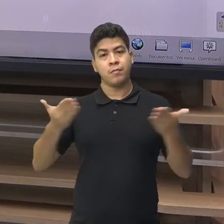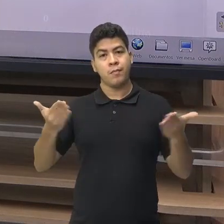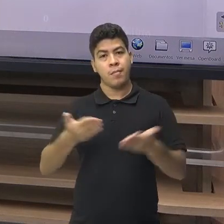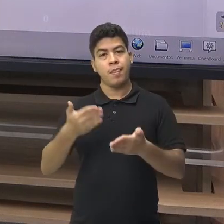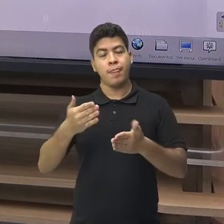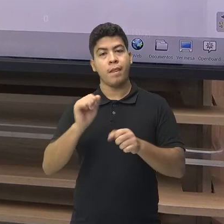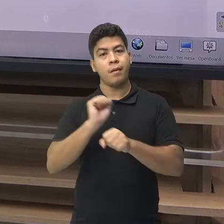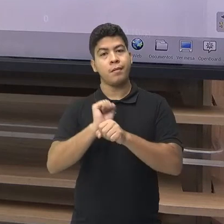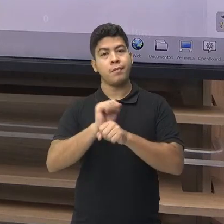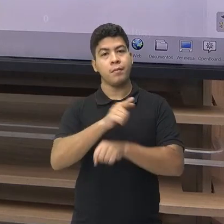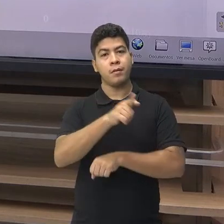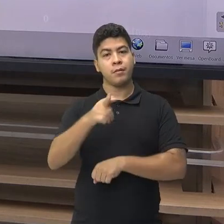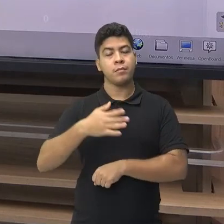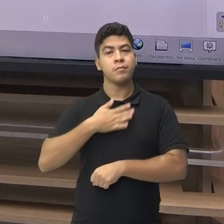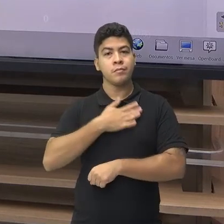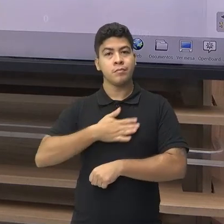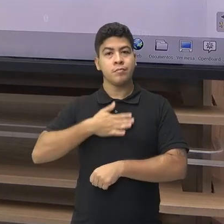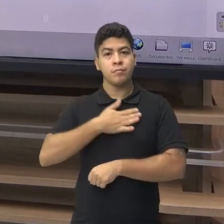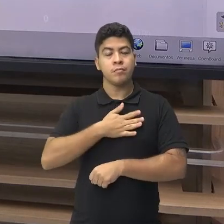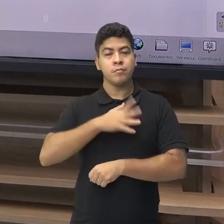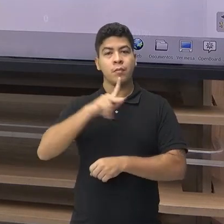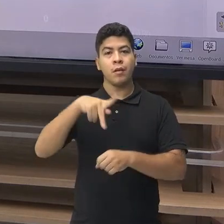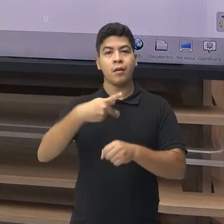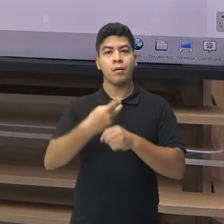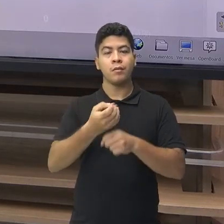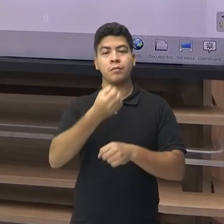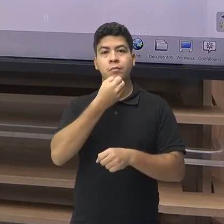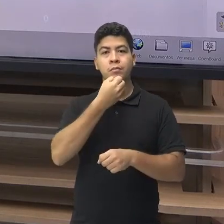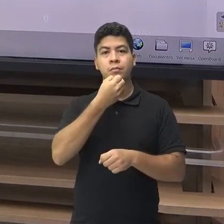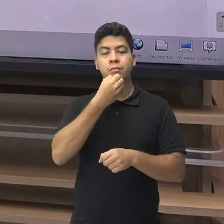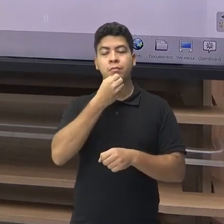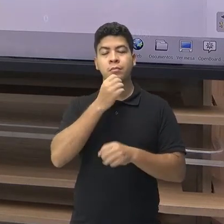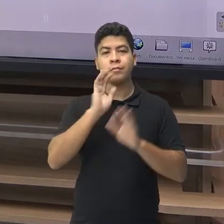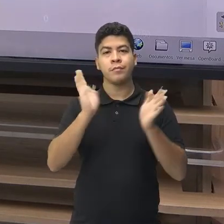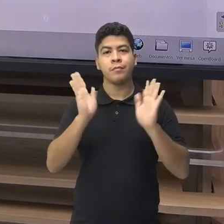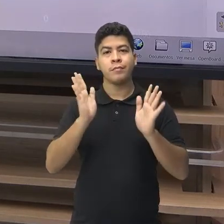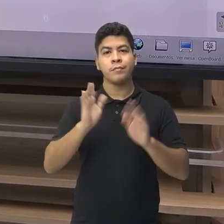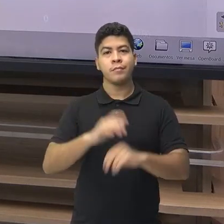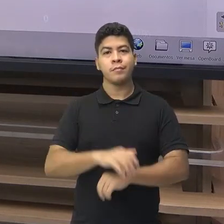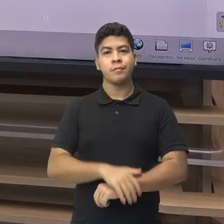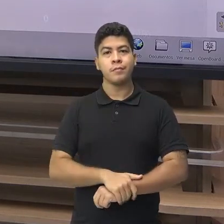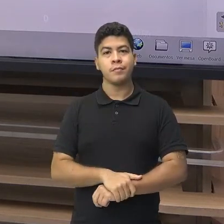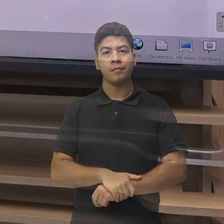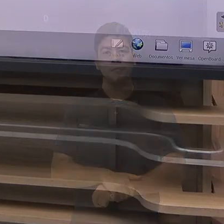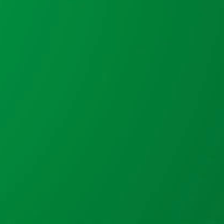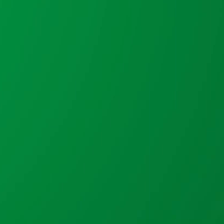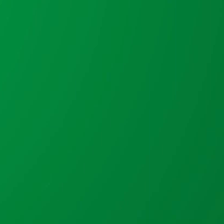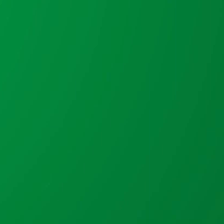Eu espero que vocês tenham gostado. E nós nos encontramos aqui de uma próxima vez. Tchau, pessoal.